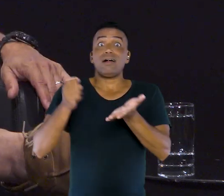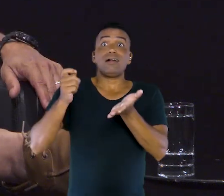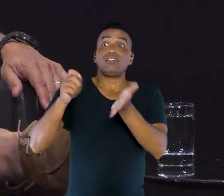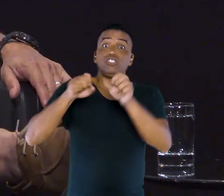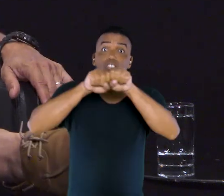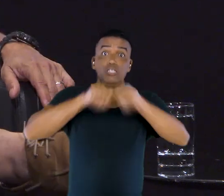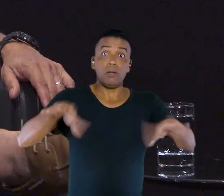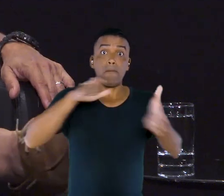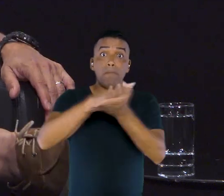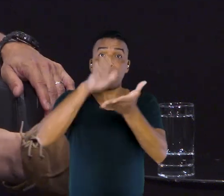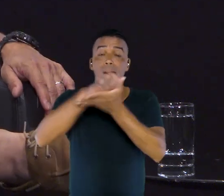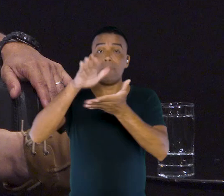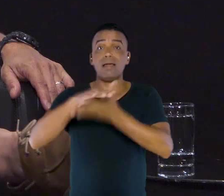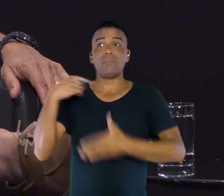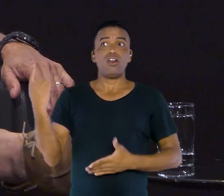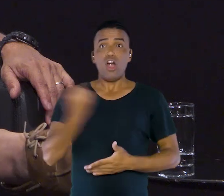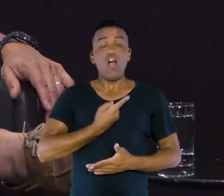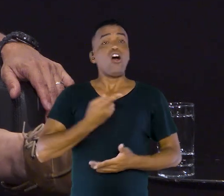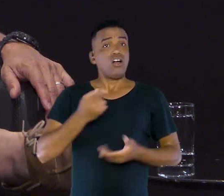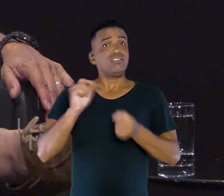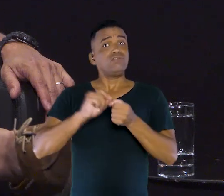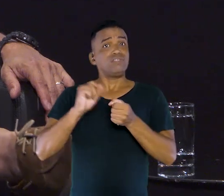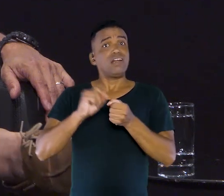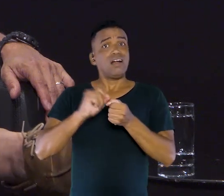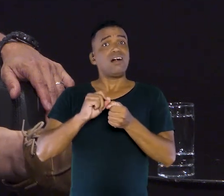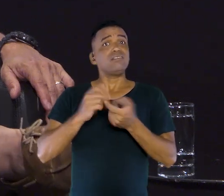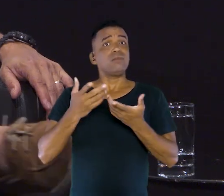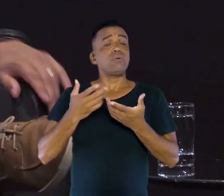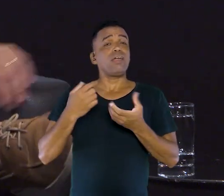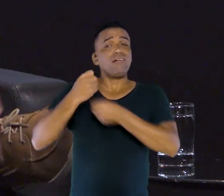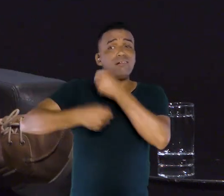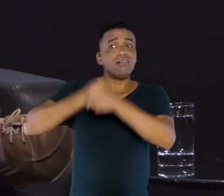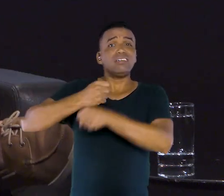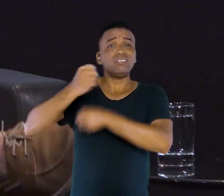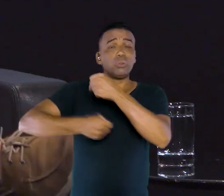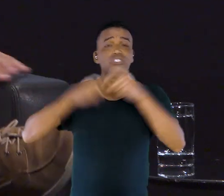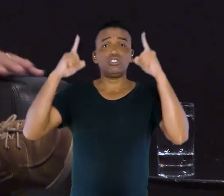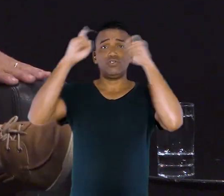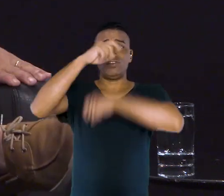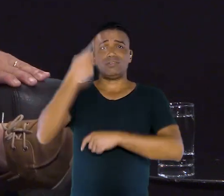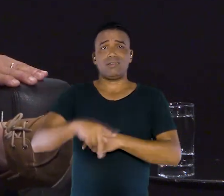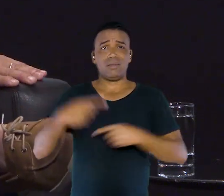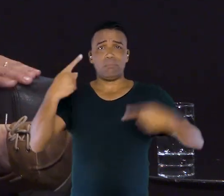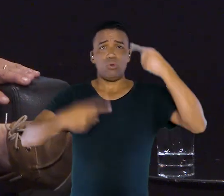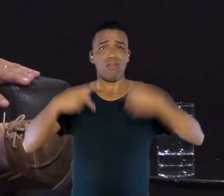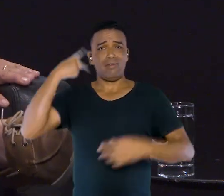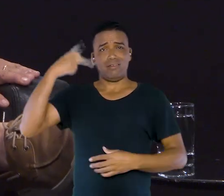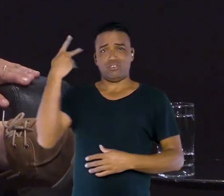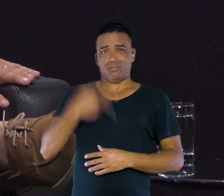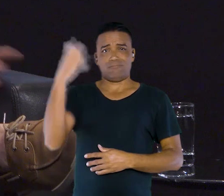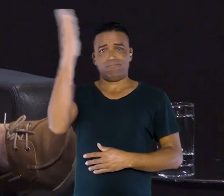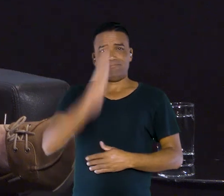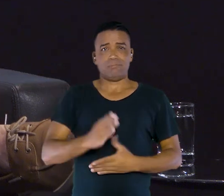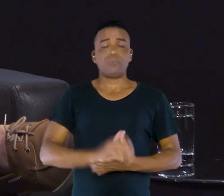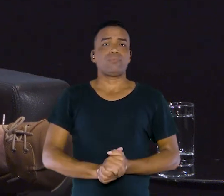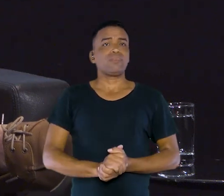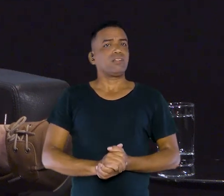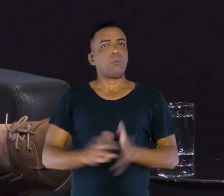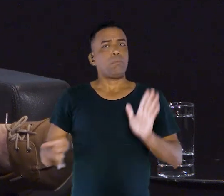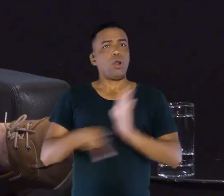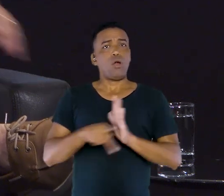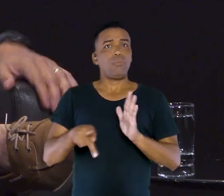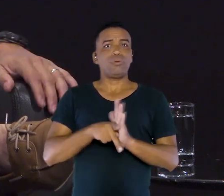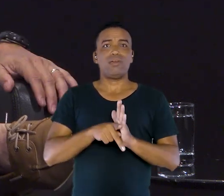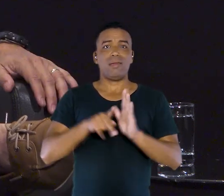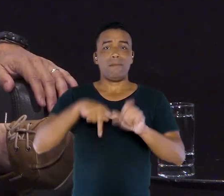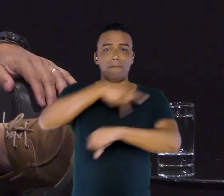né, pelo qual muitos de nós passamos esses últimos anos, assim. E por que eu acho que é importante? Porque quando a gente pensa,